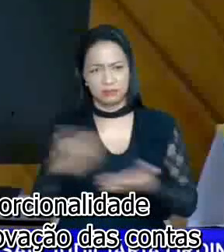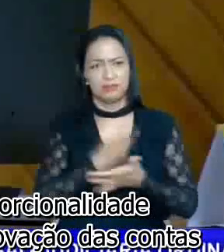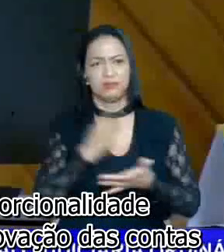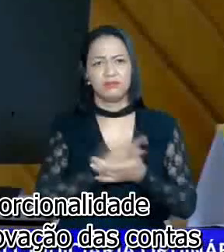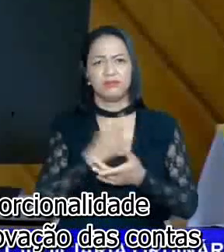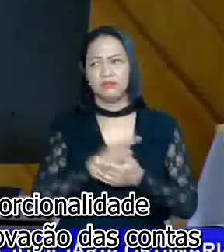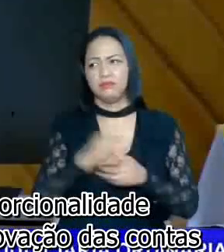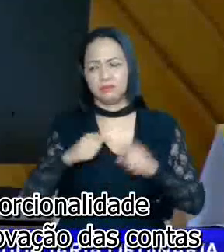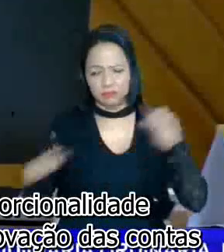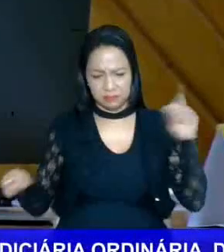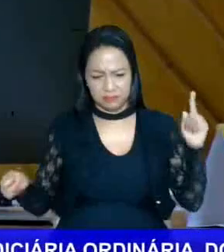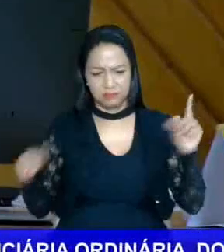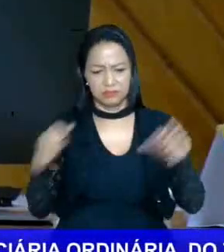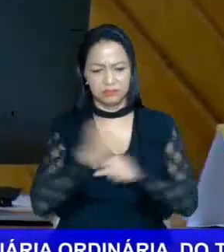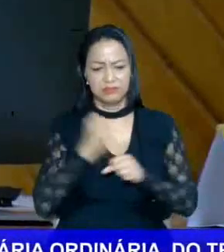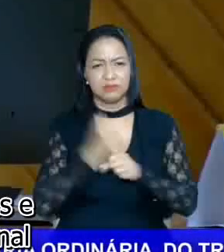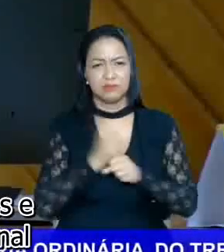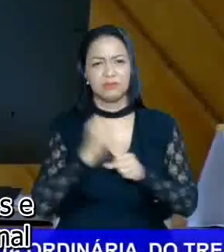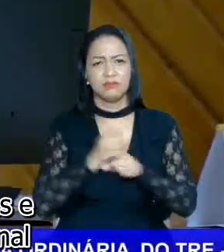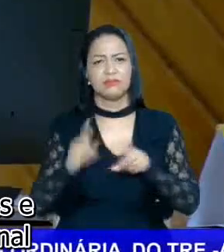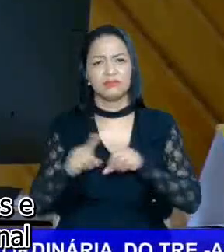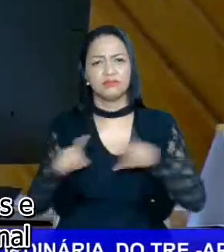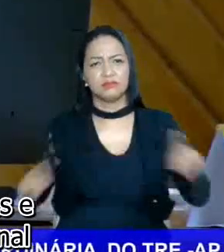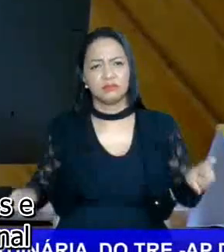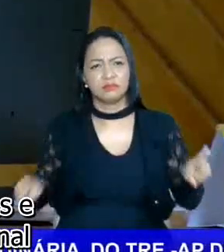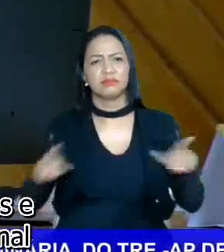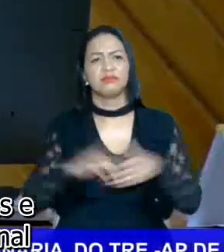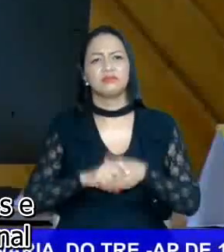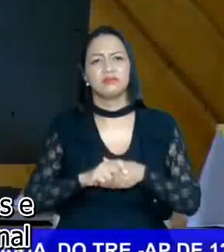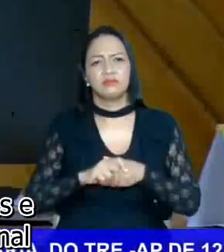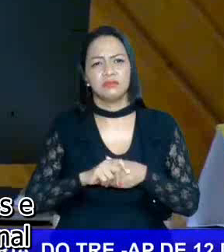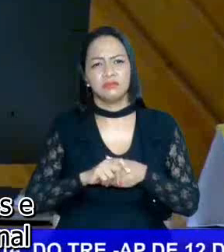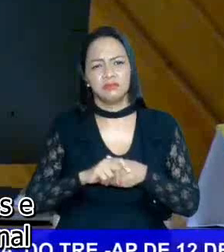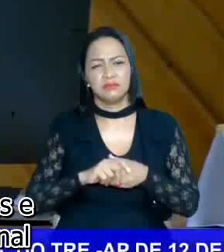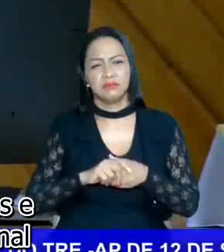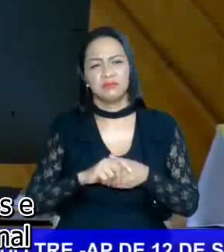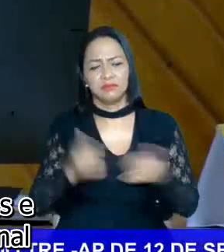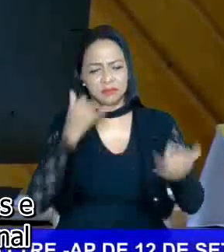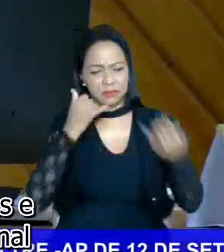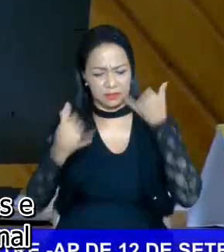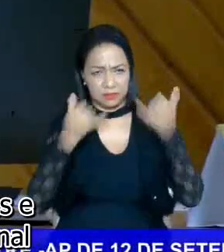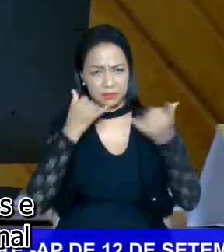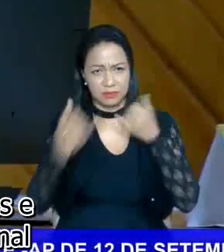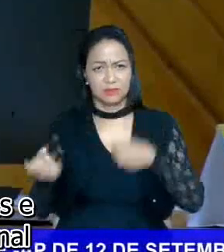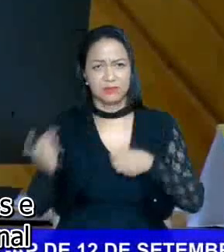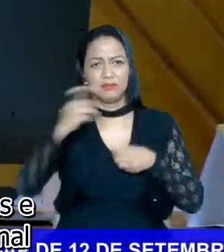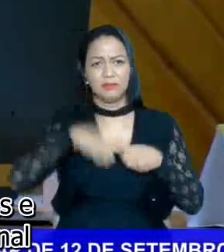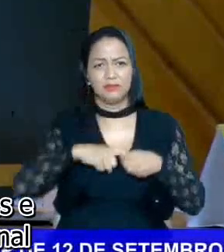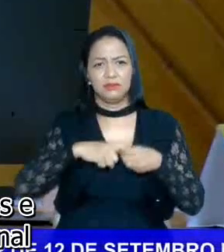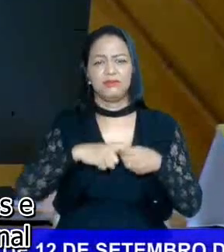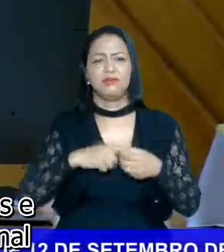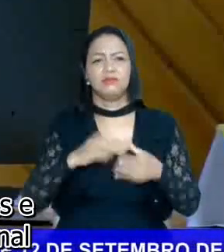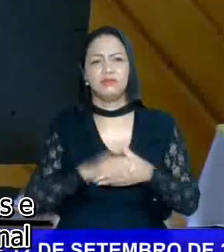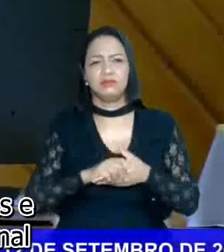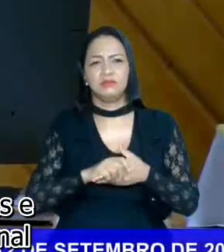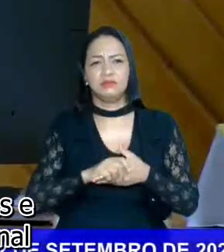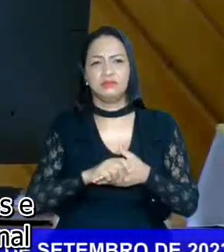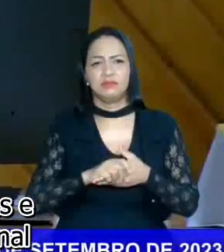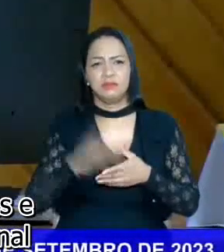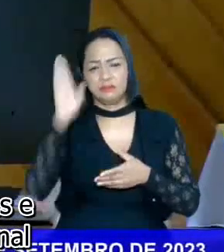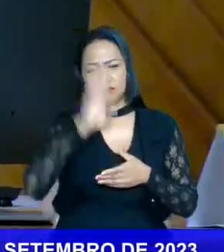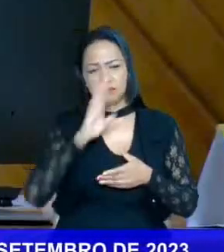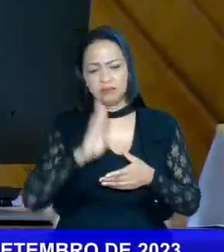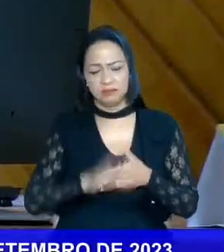a desaprovação das contas, mas exclusivamente anotações com ressalvas e a restituição dessa quantia ao